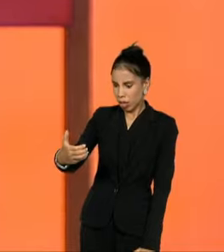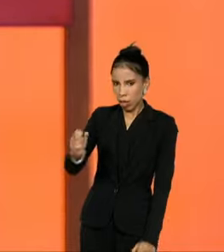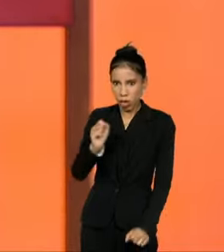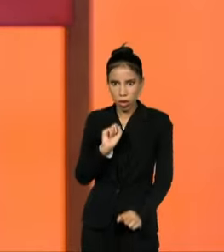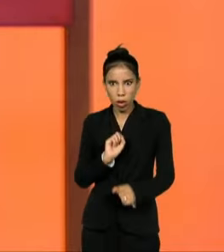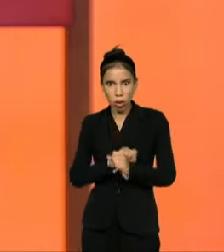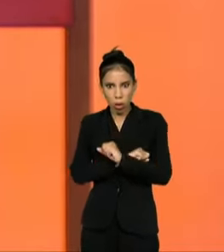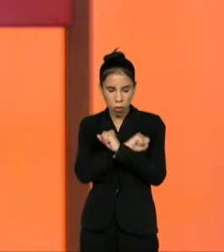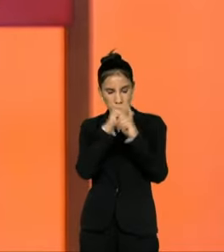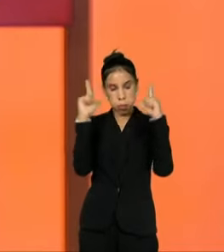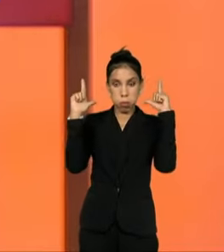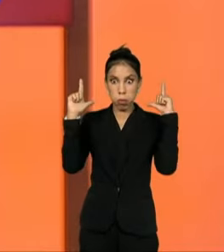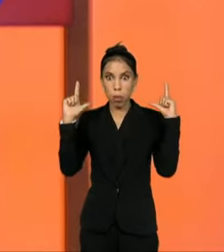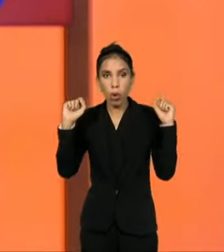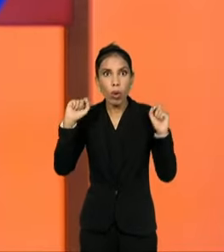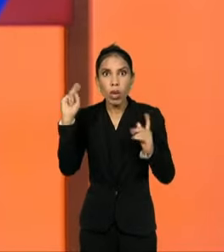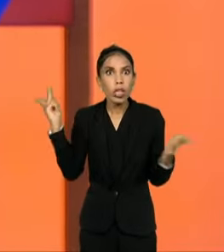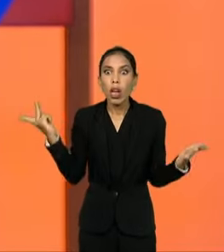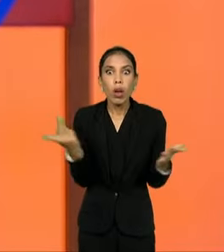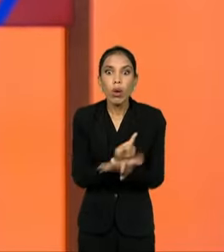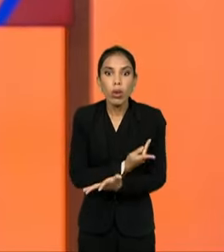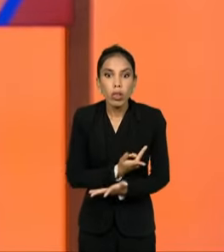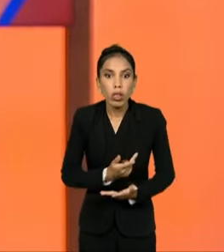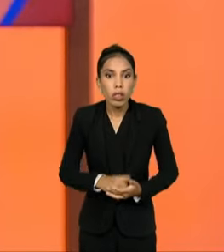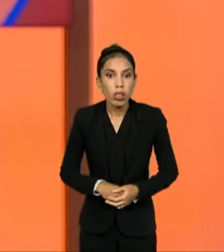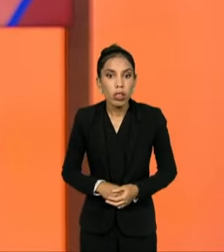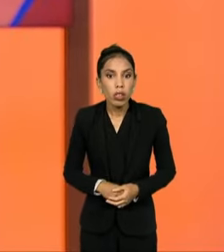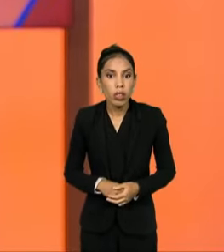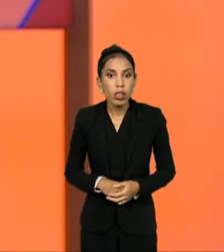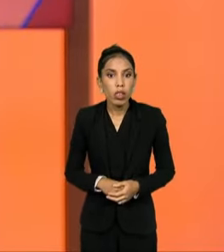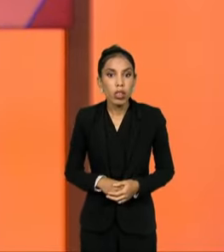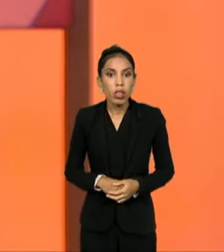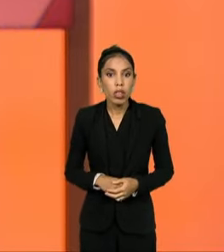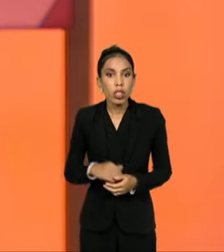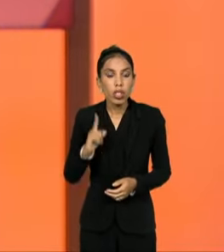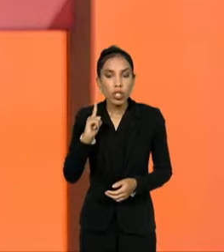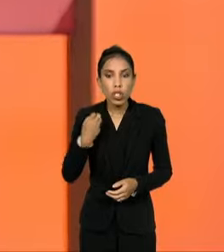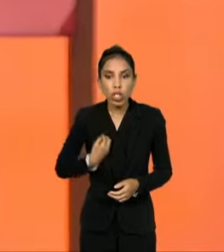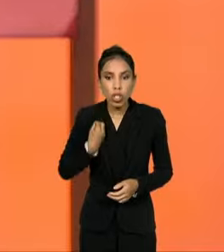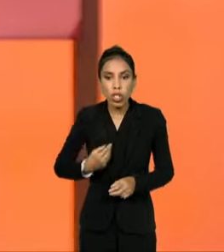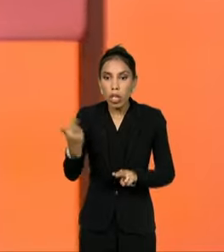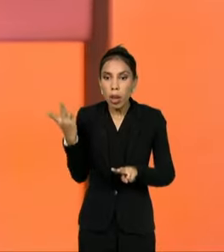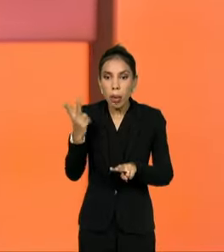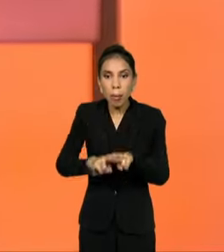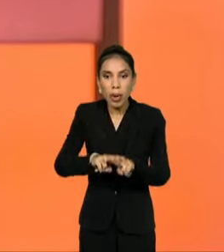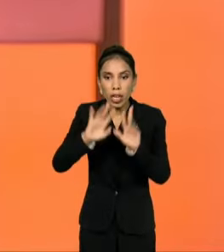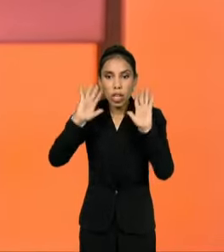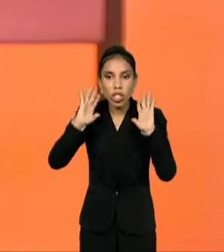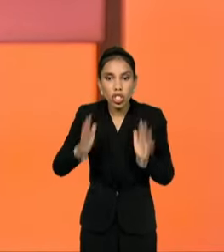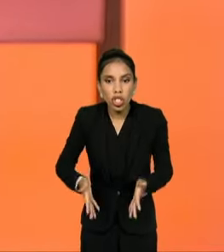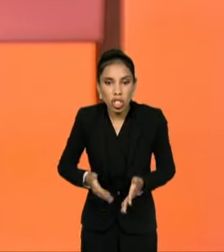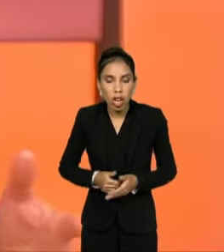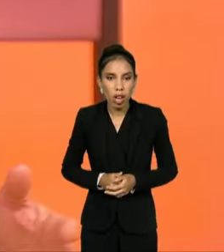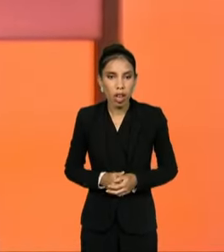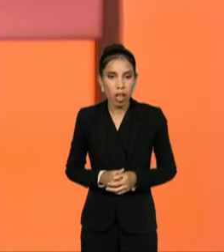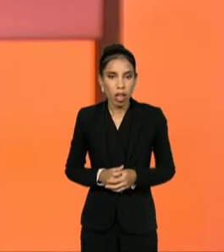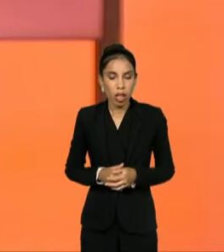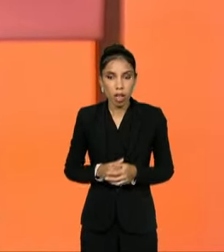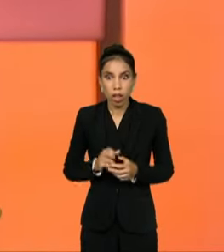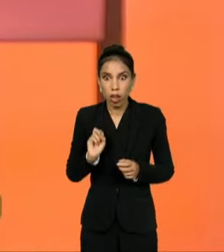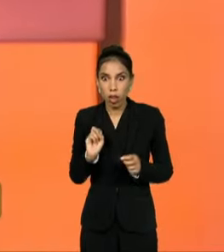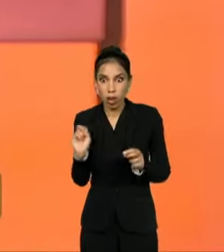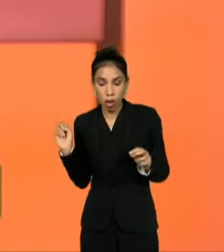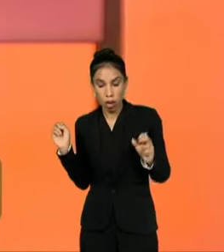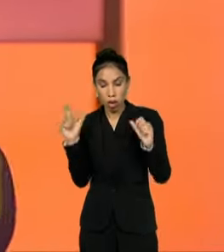da cama, falei, o que está acontecendo? Aí falou, ó, operação, já prenderam. E aí eu